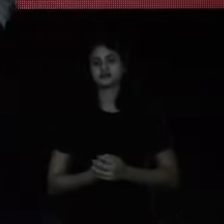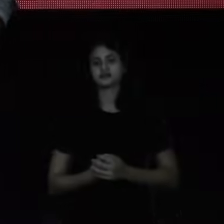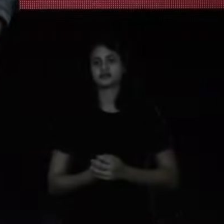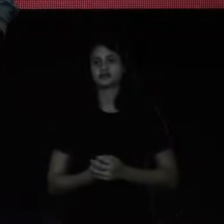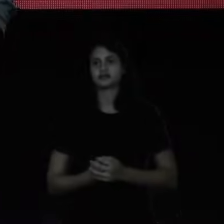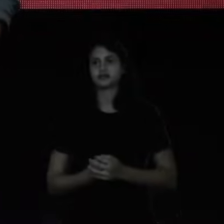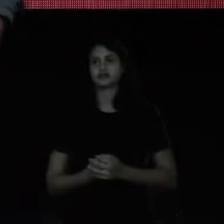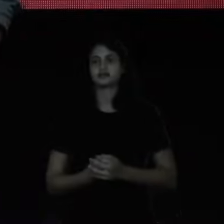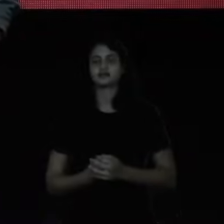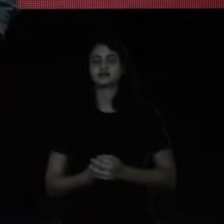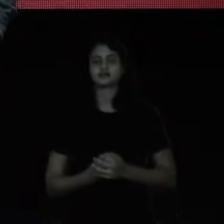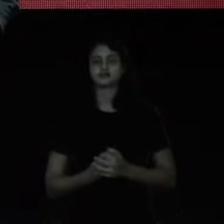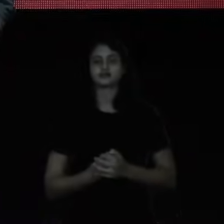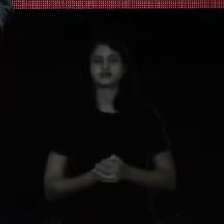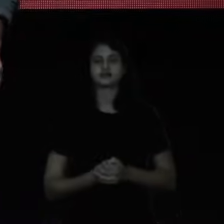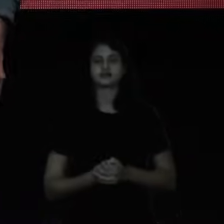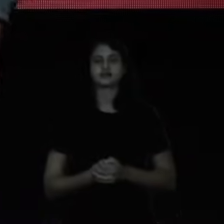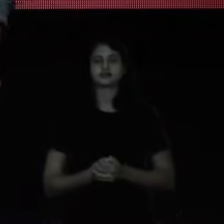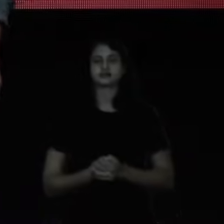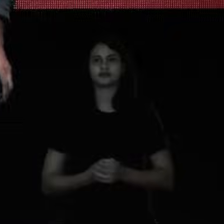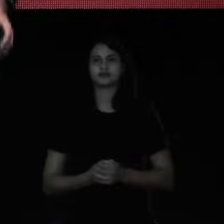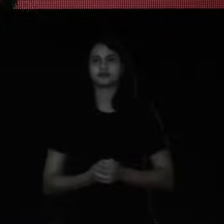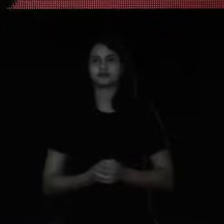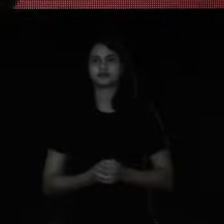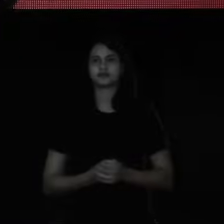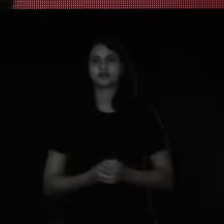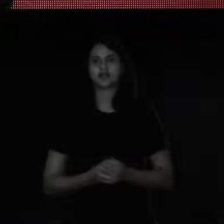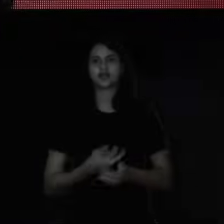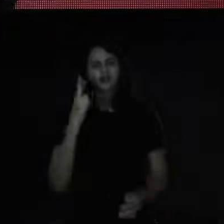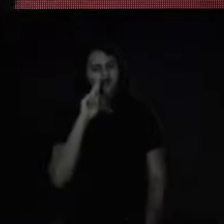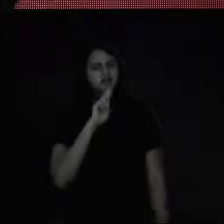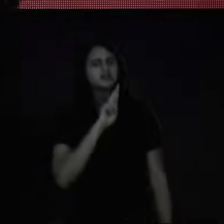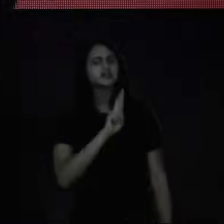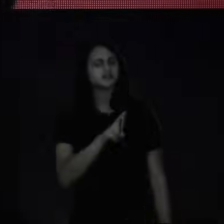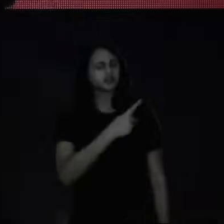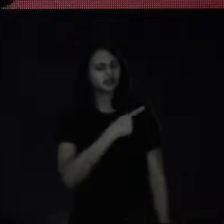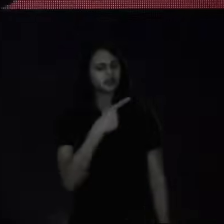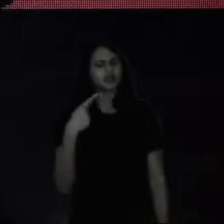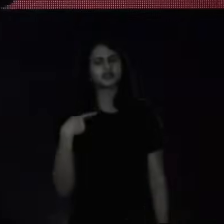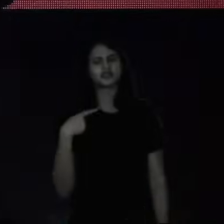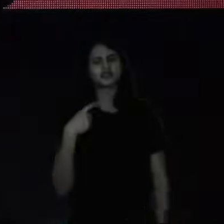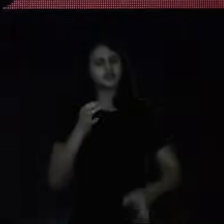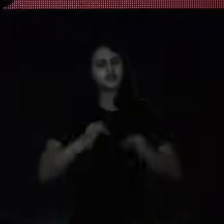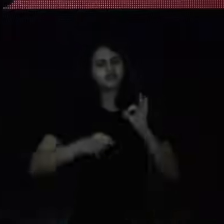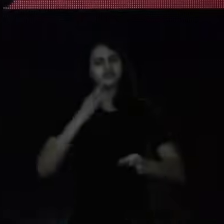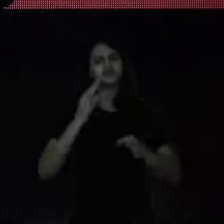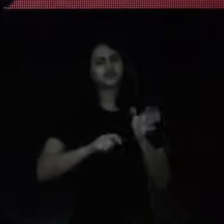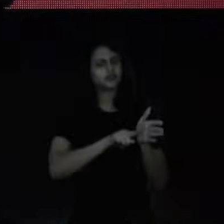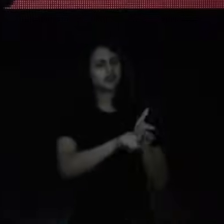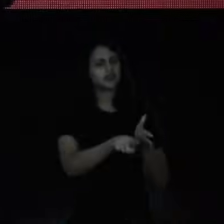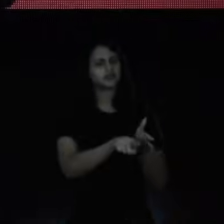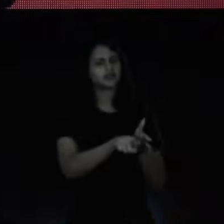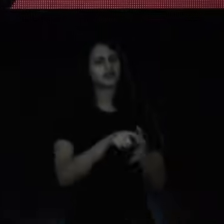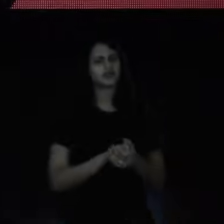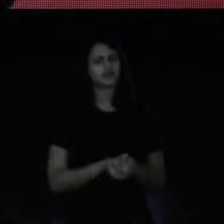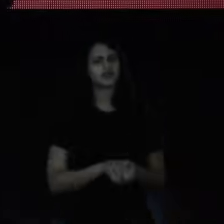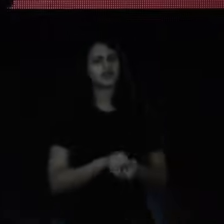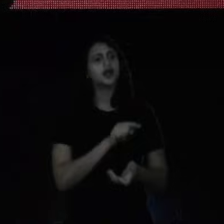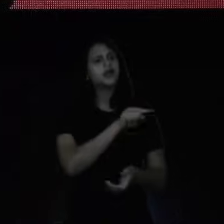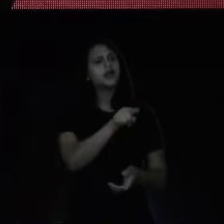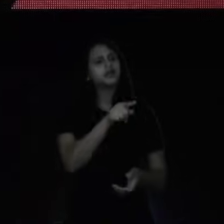Devido à intensidade dessa resposta do pastor, o juiz pergunta assim: mas você se refere a